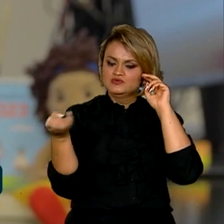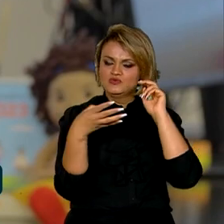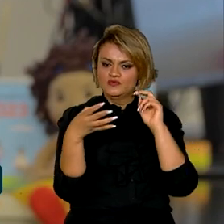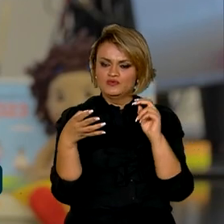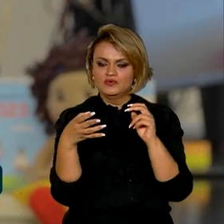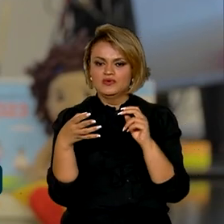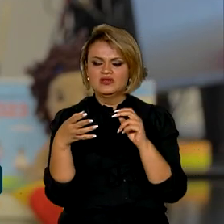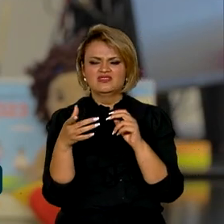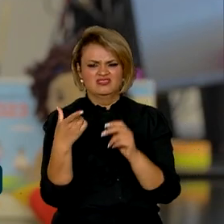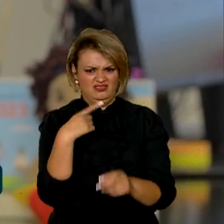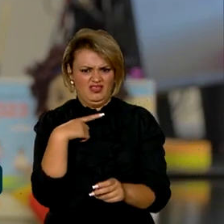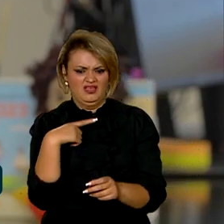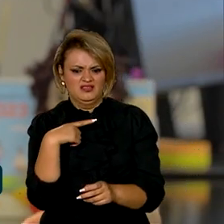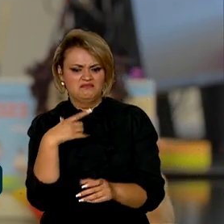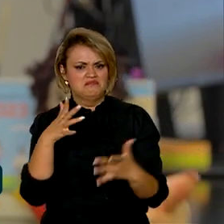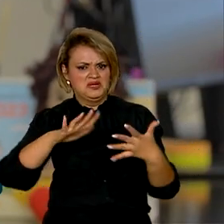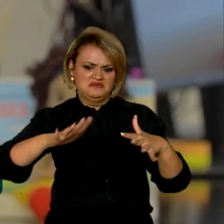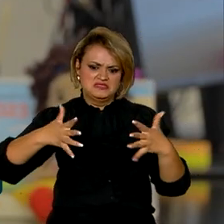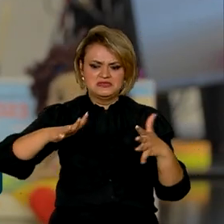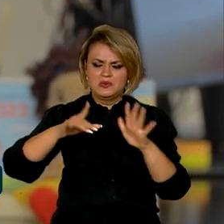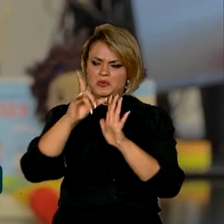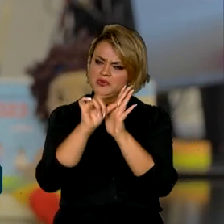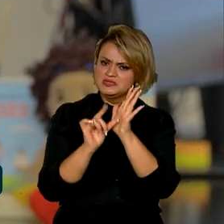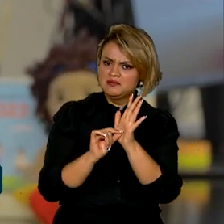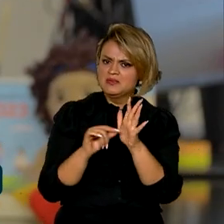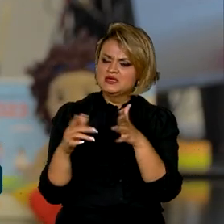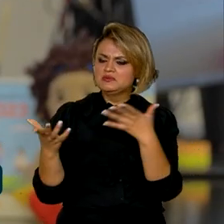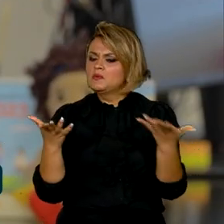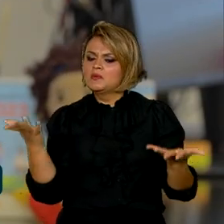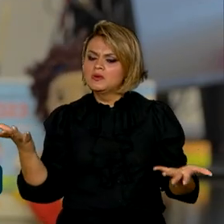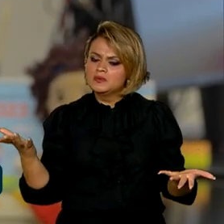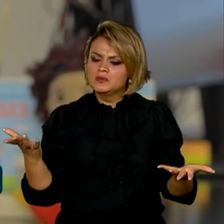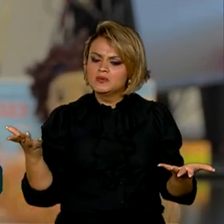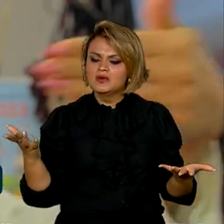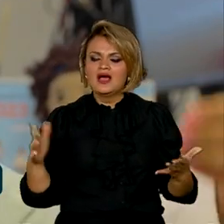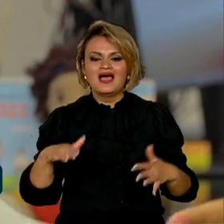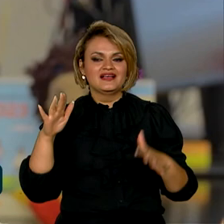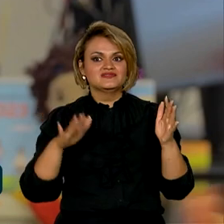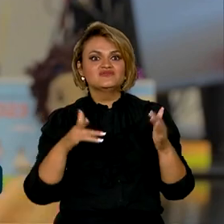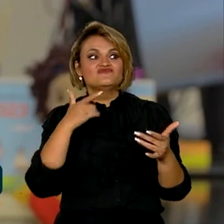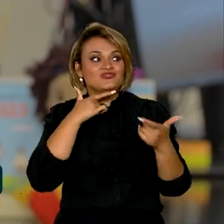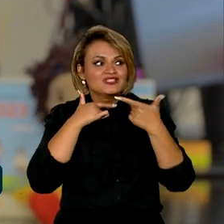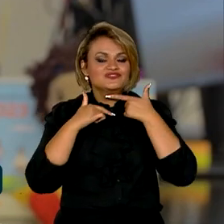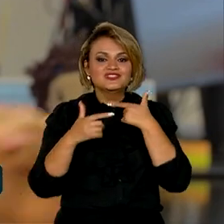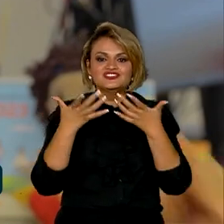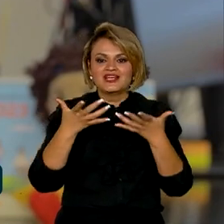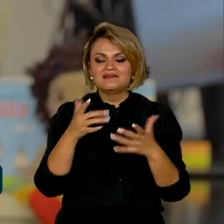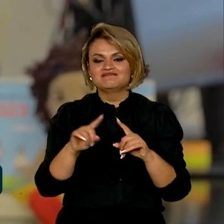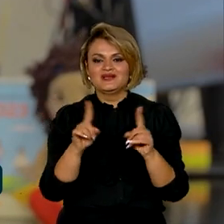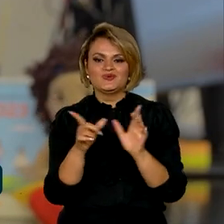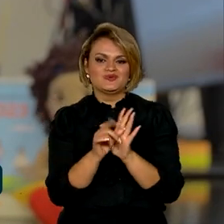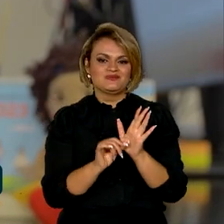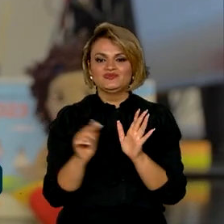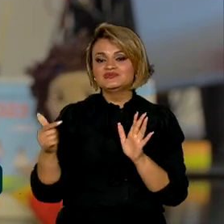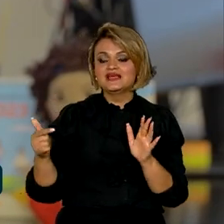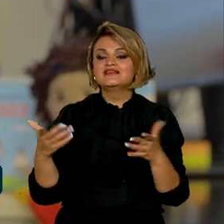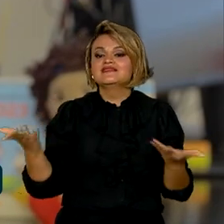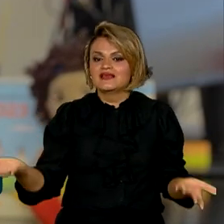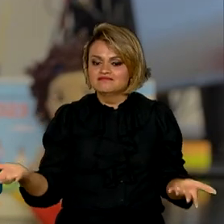né? Já existe uma previsão orçamentária? A gente sabe que às vezes há vontade, mas falta o dinheiro, né? Já, uhum, existe uma previsão